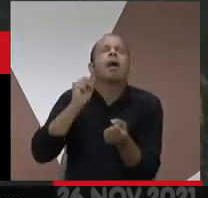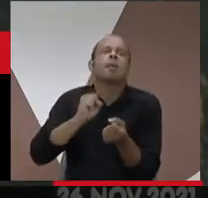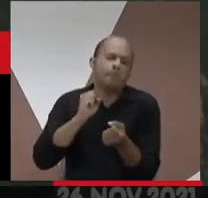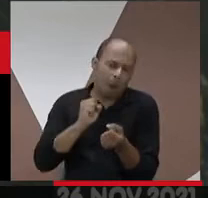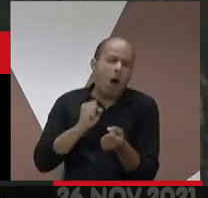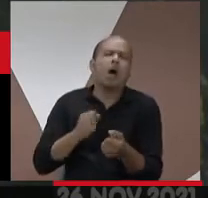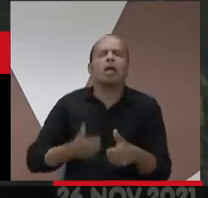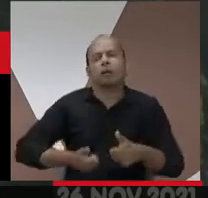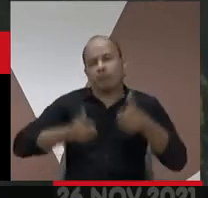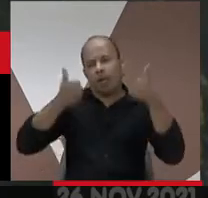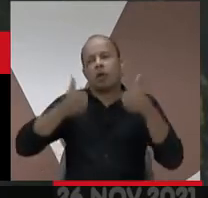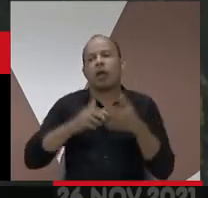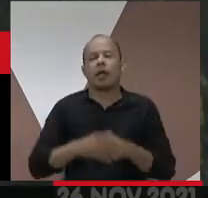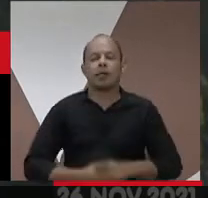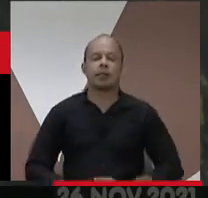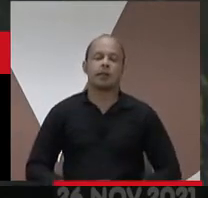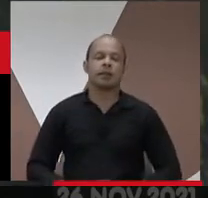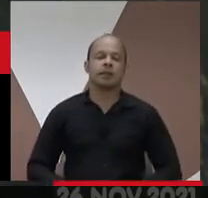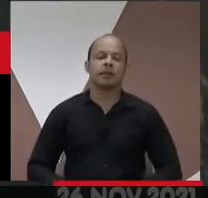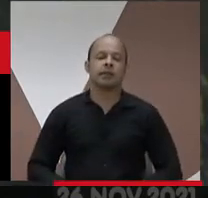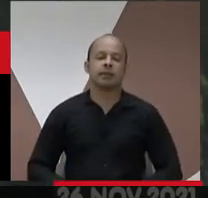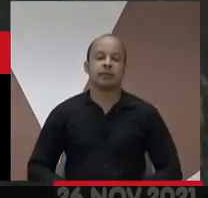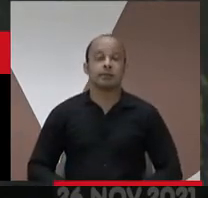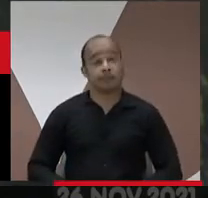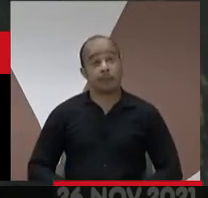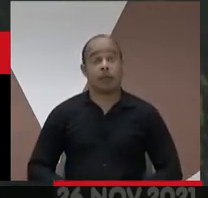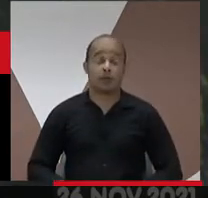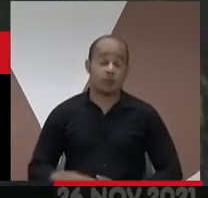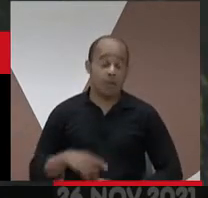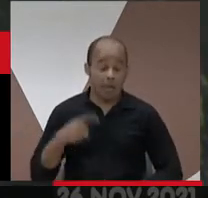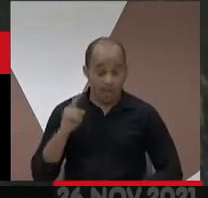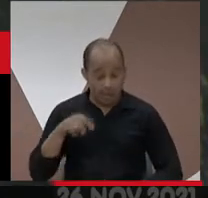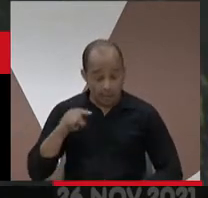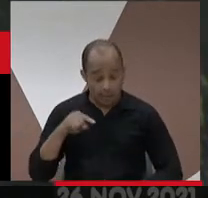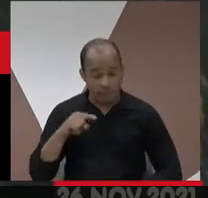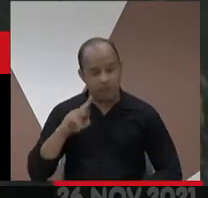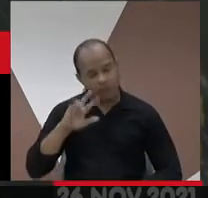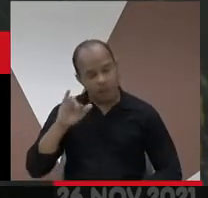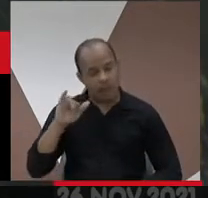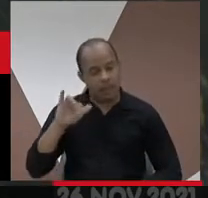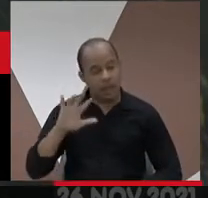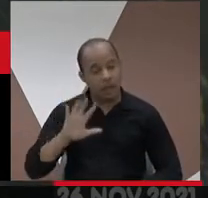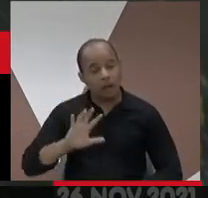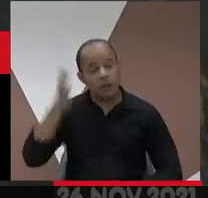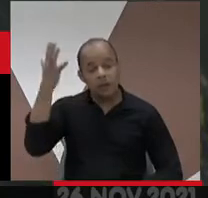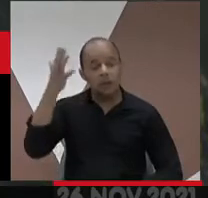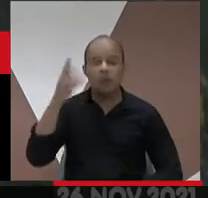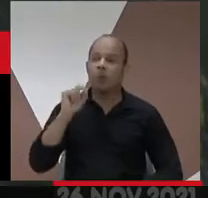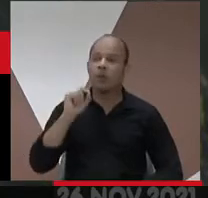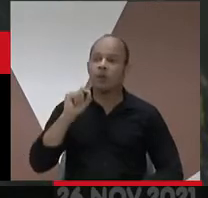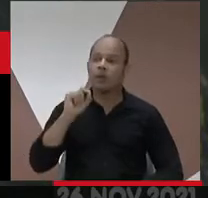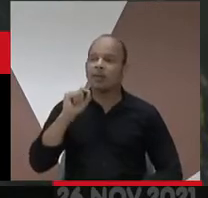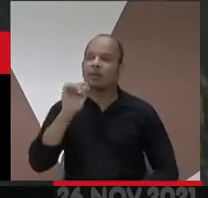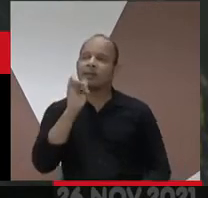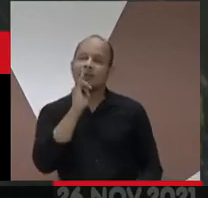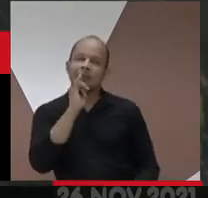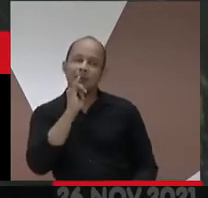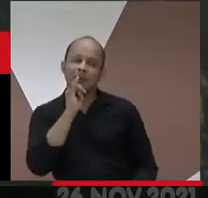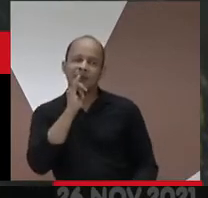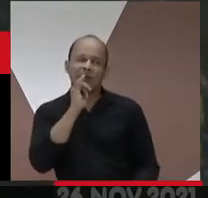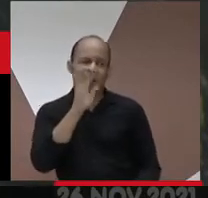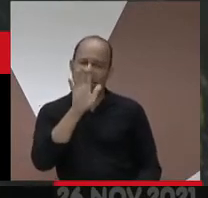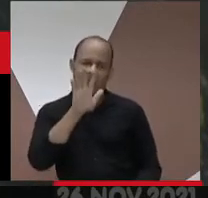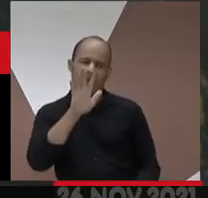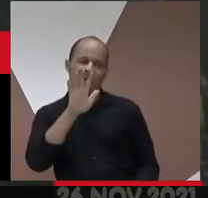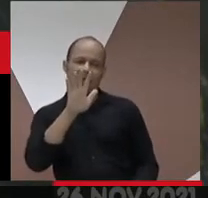sobre isso, o Virgílio mesmo falou. Isso tem que acontecer também, né? Mas tem gente falando que não vamos fazer o rodoanel nenhum desses traçados,